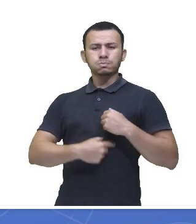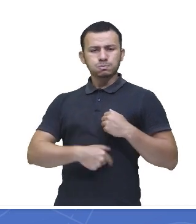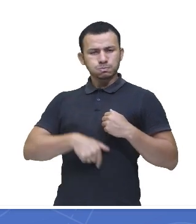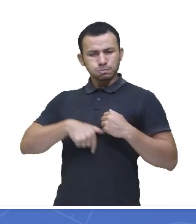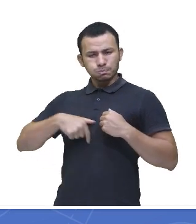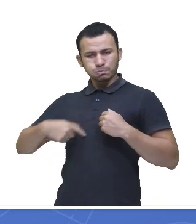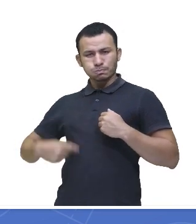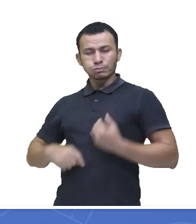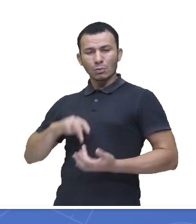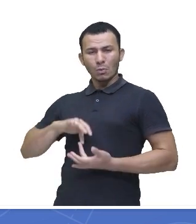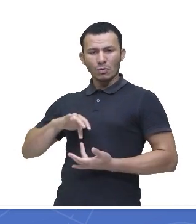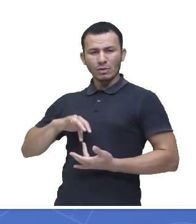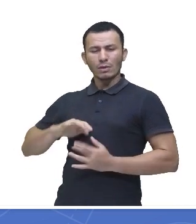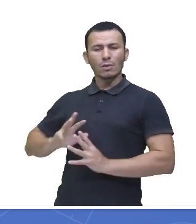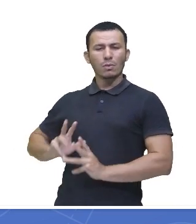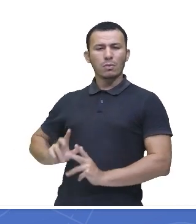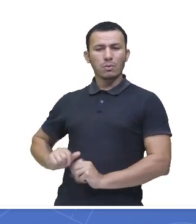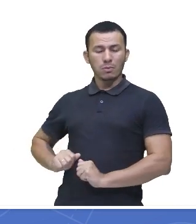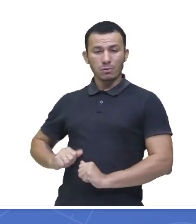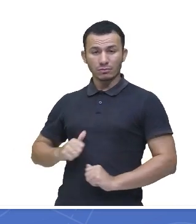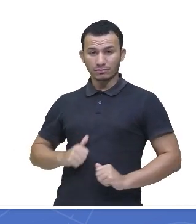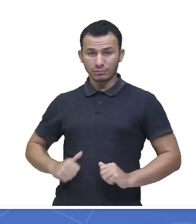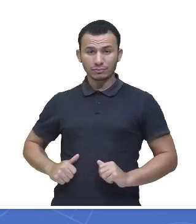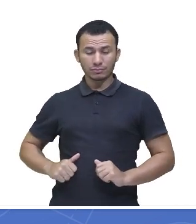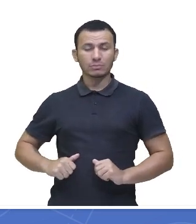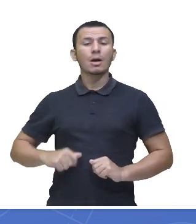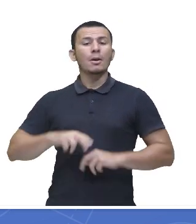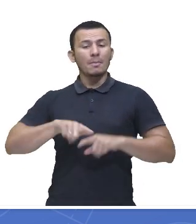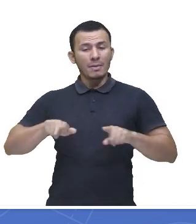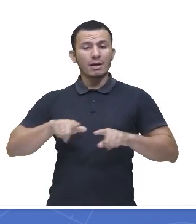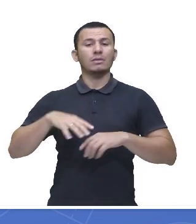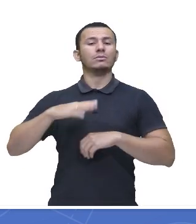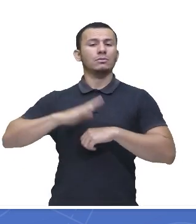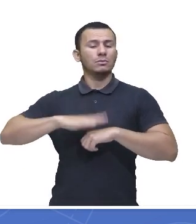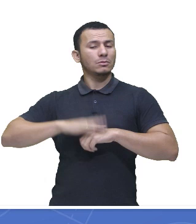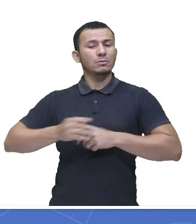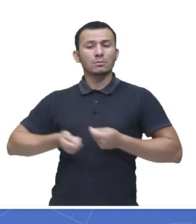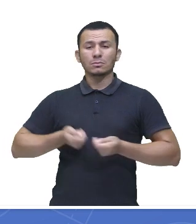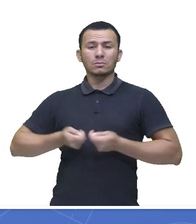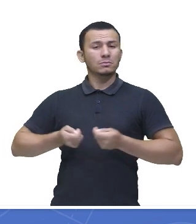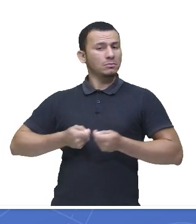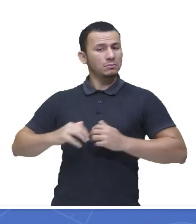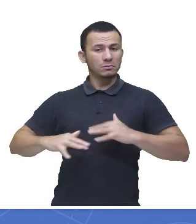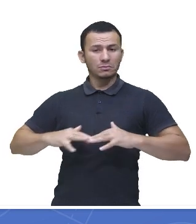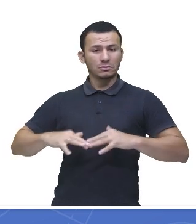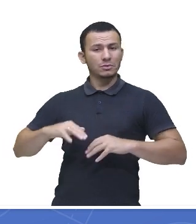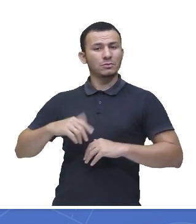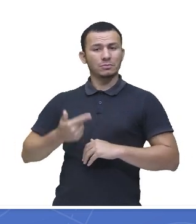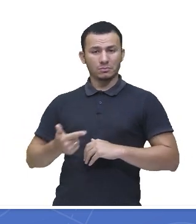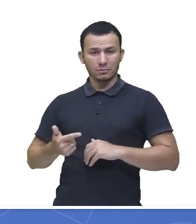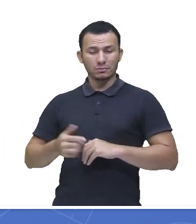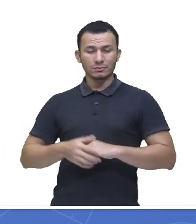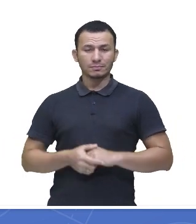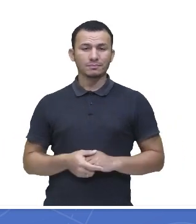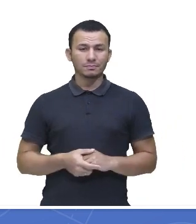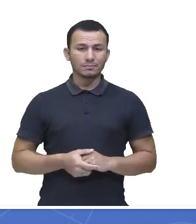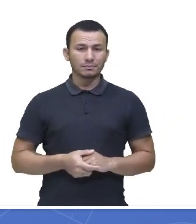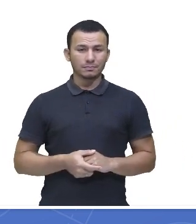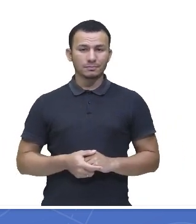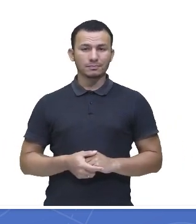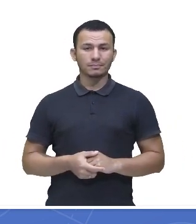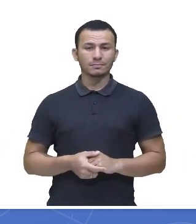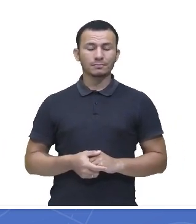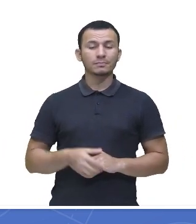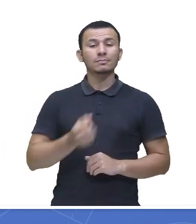no finalzinho do reto, tá? Permite a movimentação do alimento ao longo do meu intestino, do meu tubo digestório.